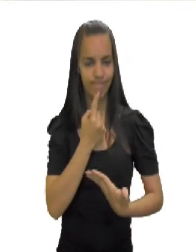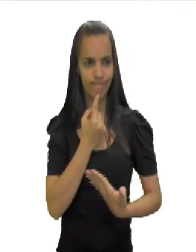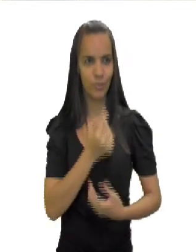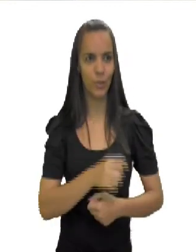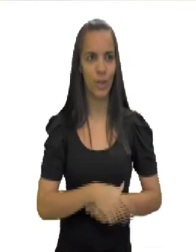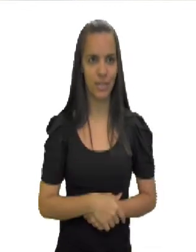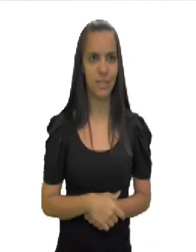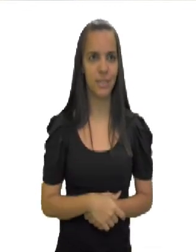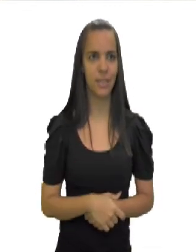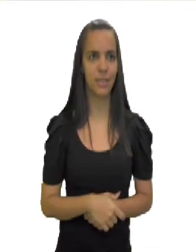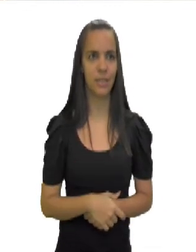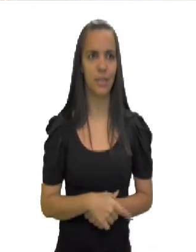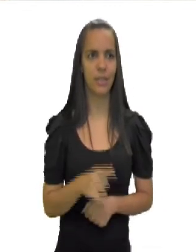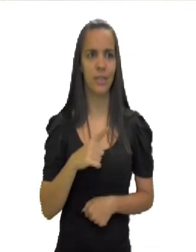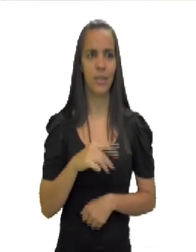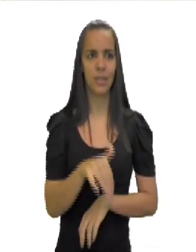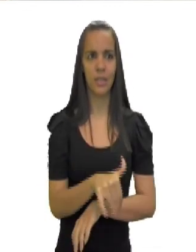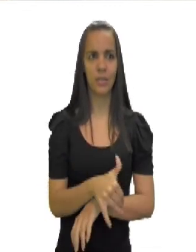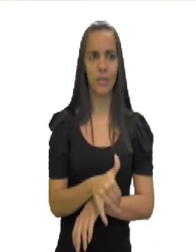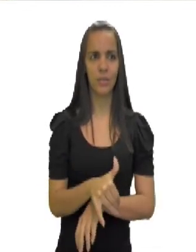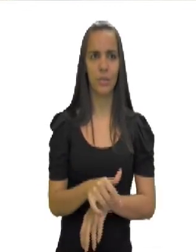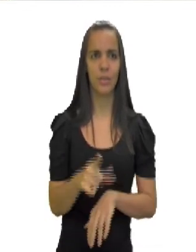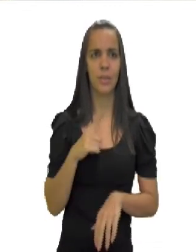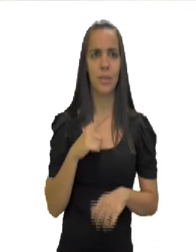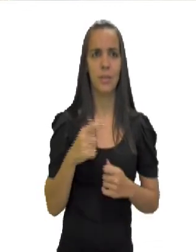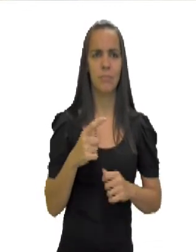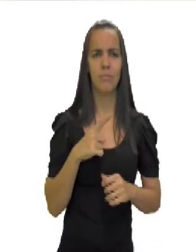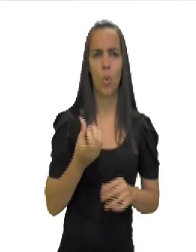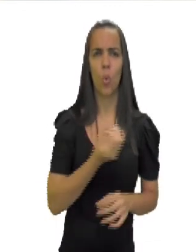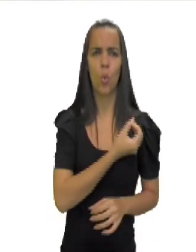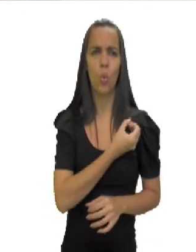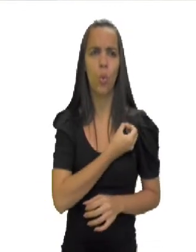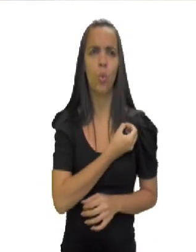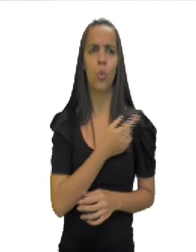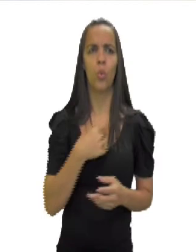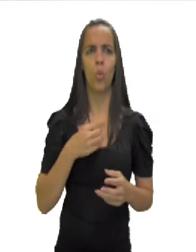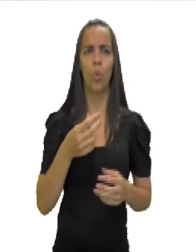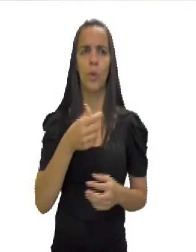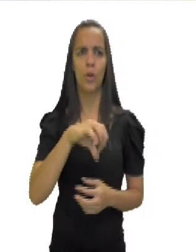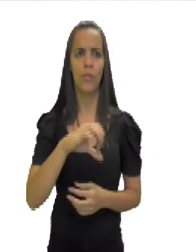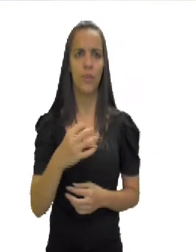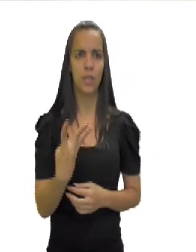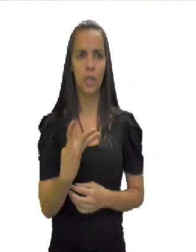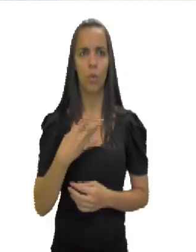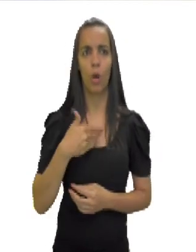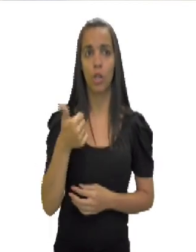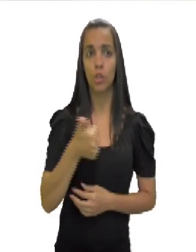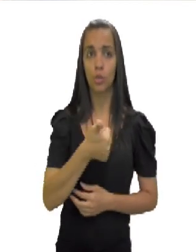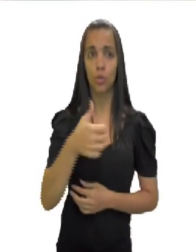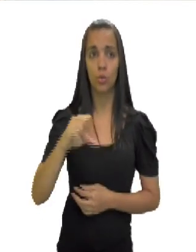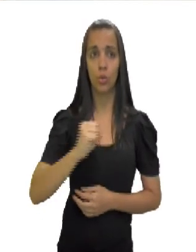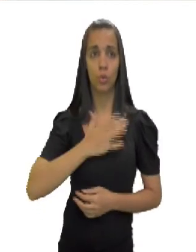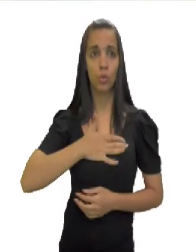núcleo regional, segundo deliberação número 94, de 18 de agosto